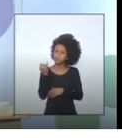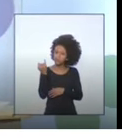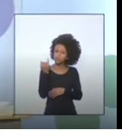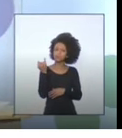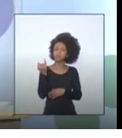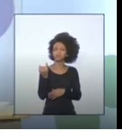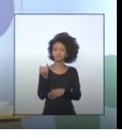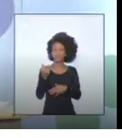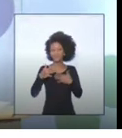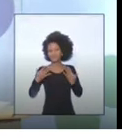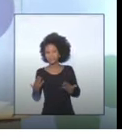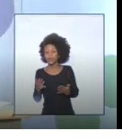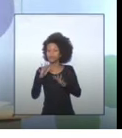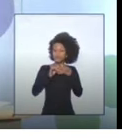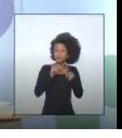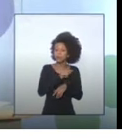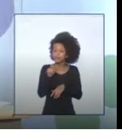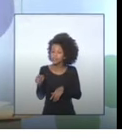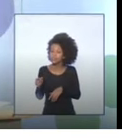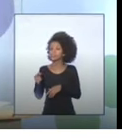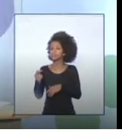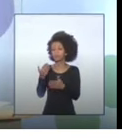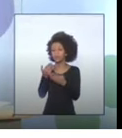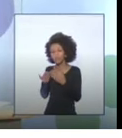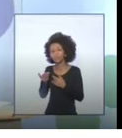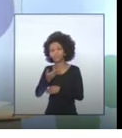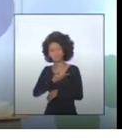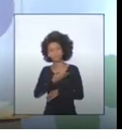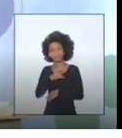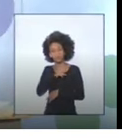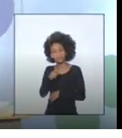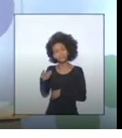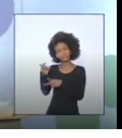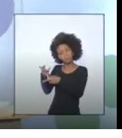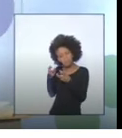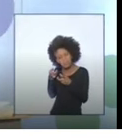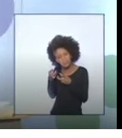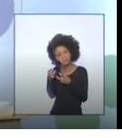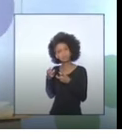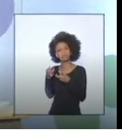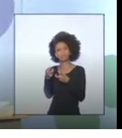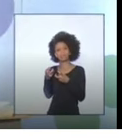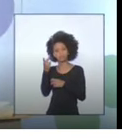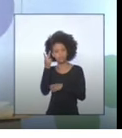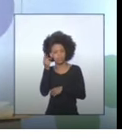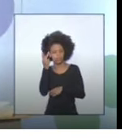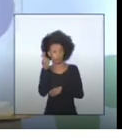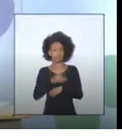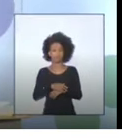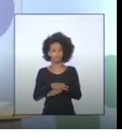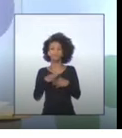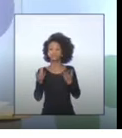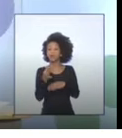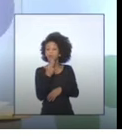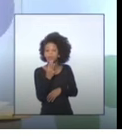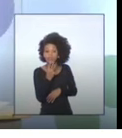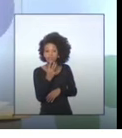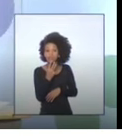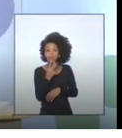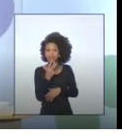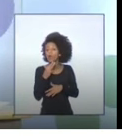vocês promovam o diálogo com os colegas quando vocês identificarem ações dessa natureza. Mas vamos lá, então, conhecer quais são as ações